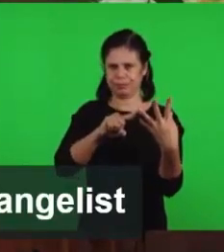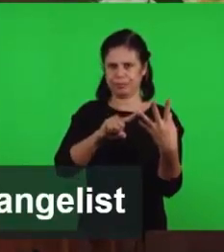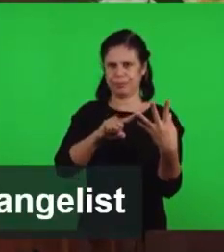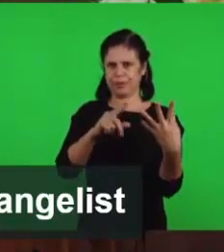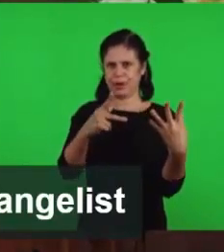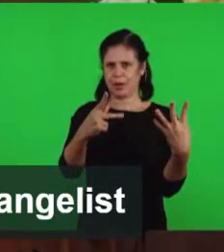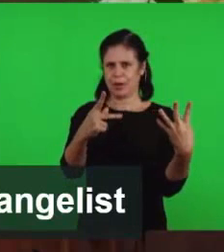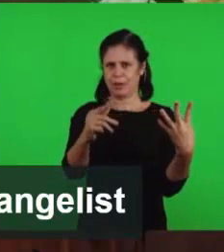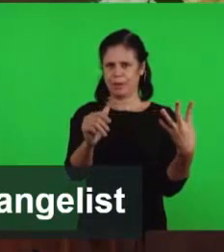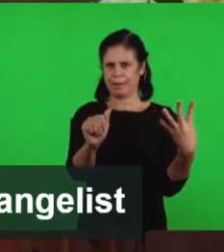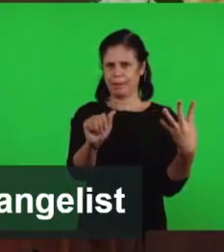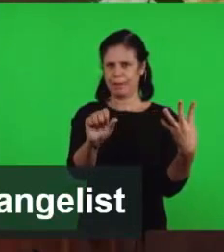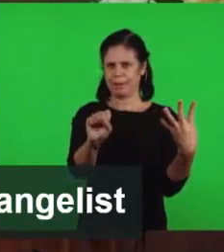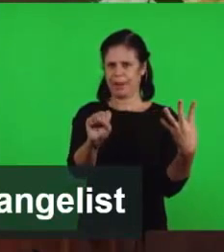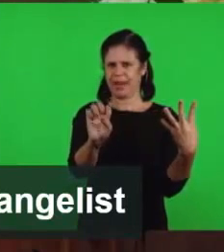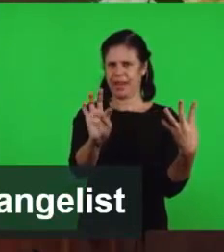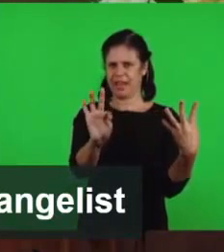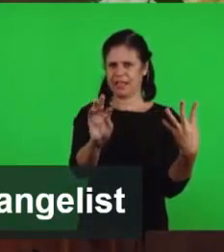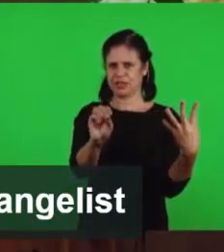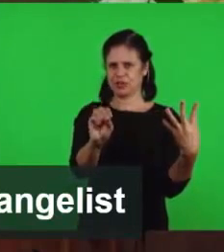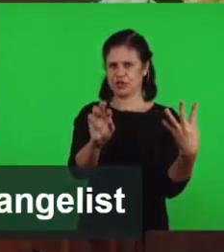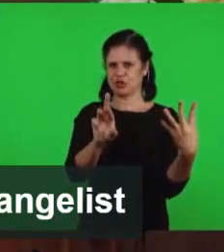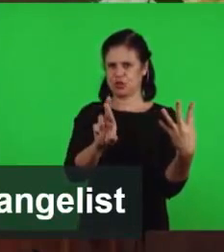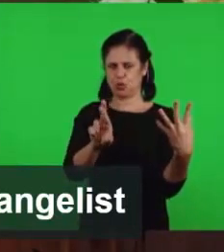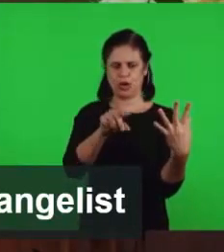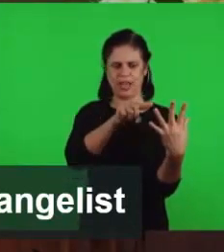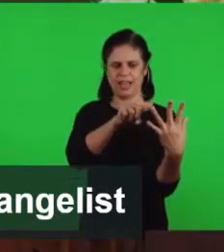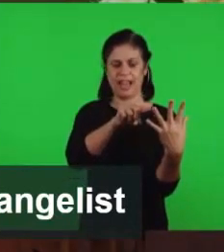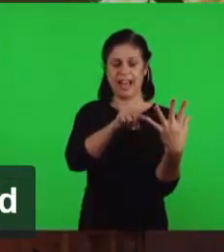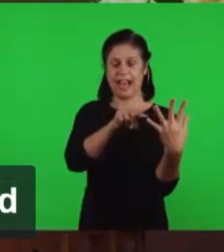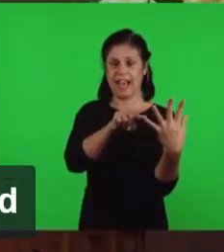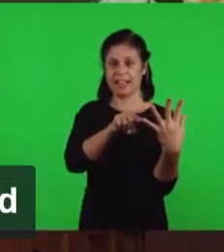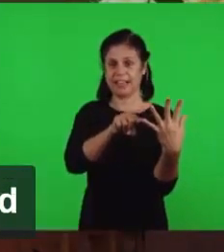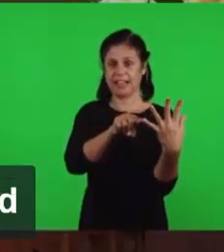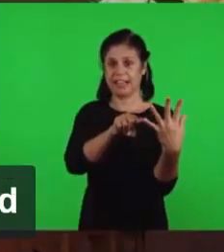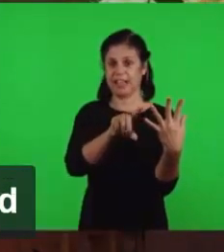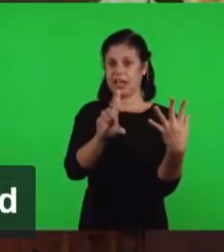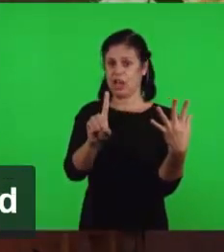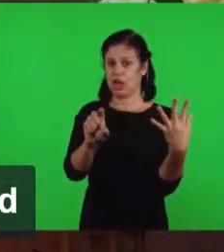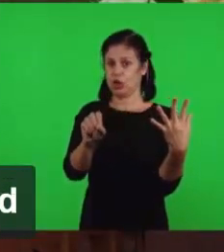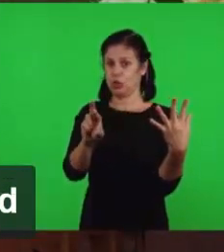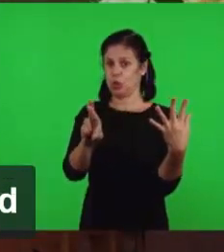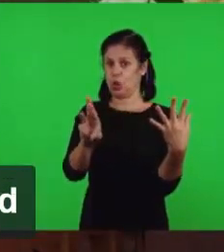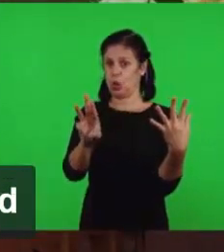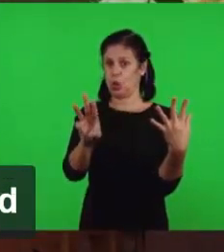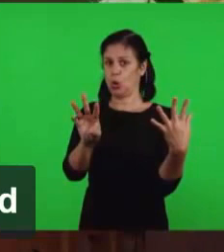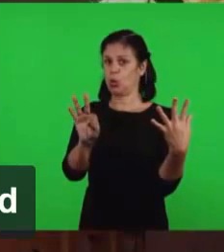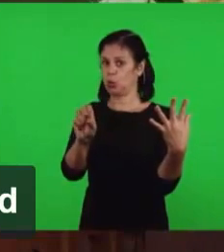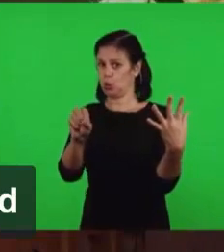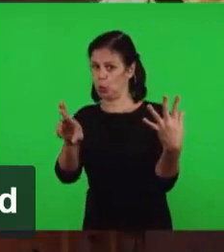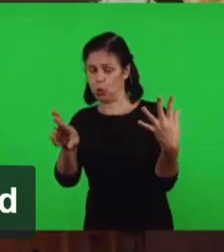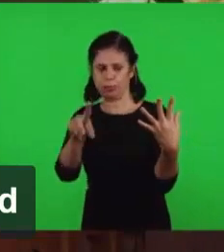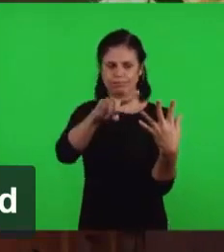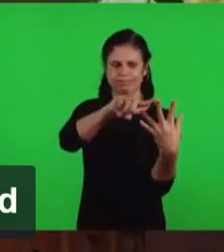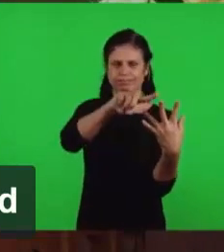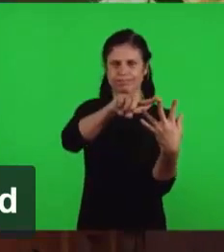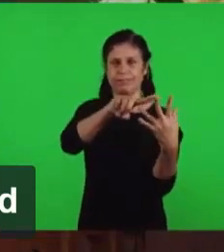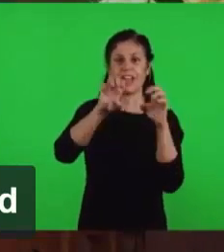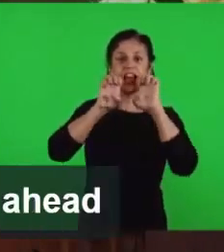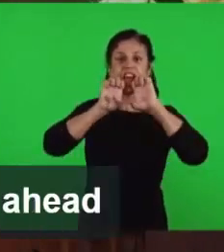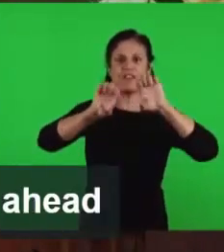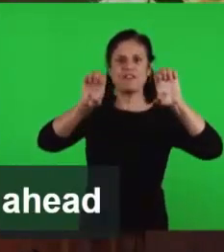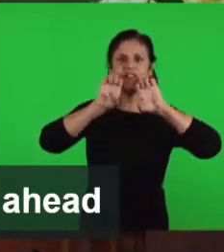está entre o doutrinador e o evangelista o evangelista É esse aqui é o que vai na frente